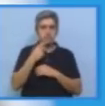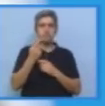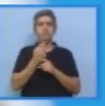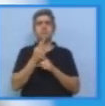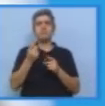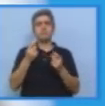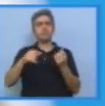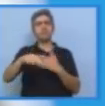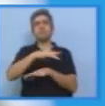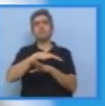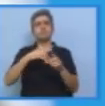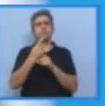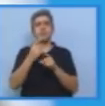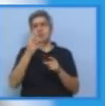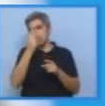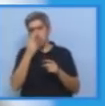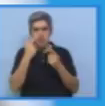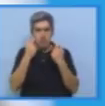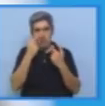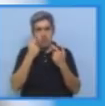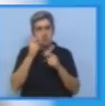que todo este alarido e tantas lamentações?"